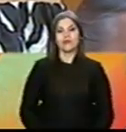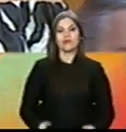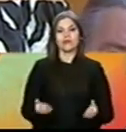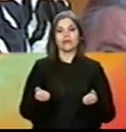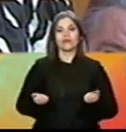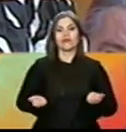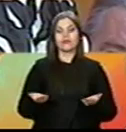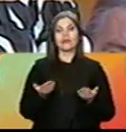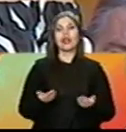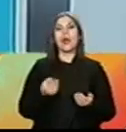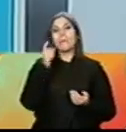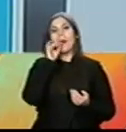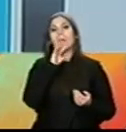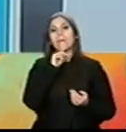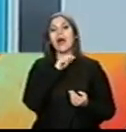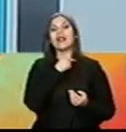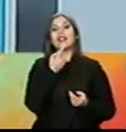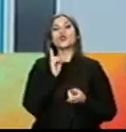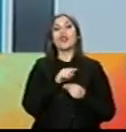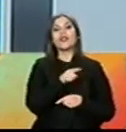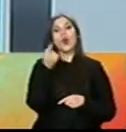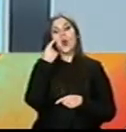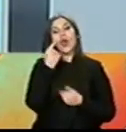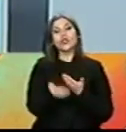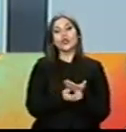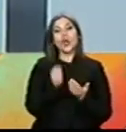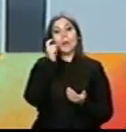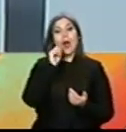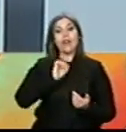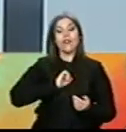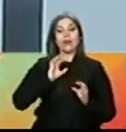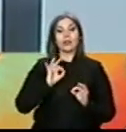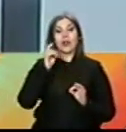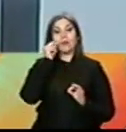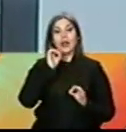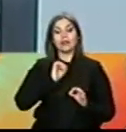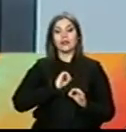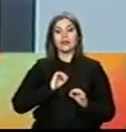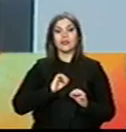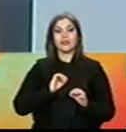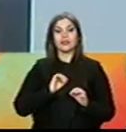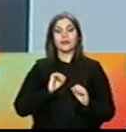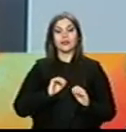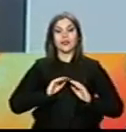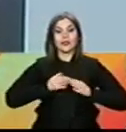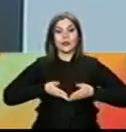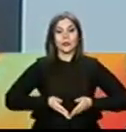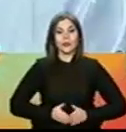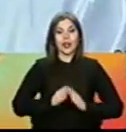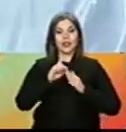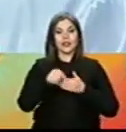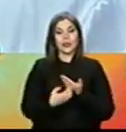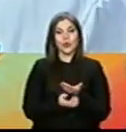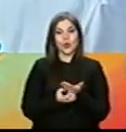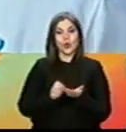vossos pais desta vossa aventura na cozinha? Olha, o meu pai, naturalmente, no barco, também cozinha.